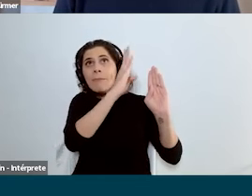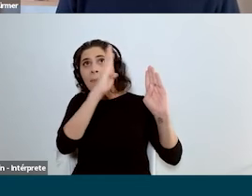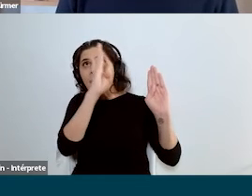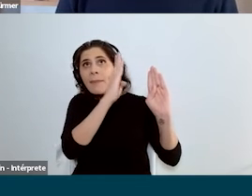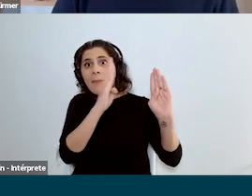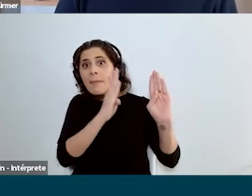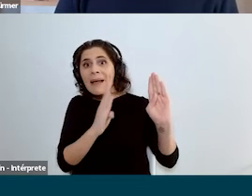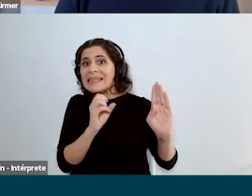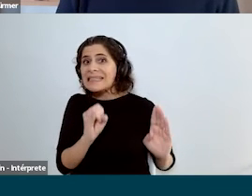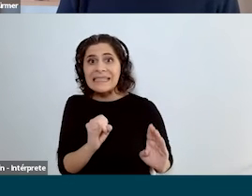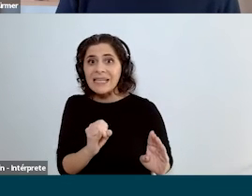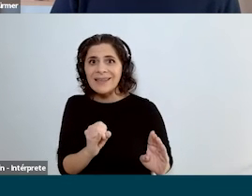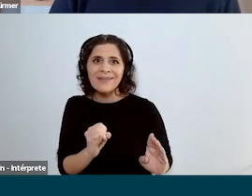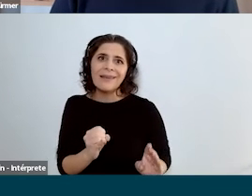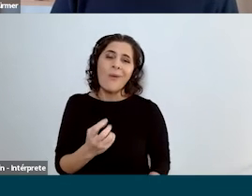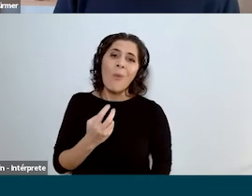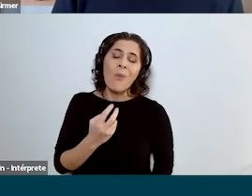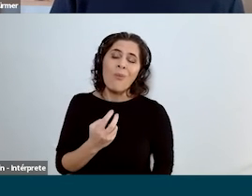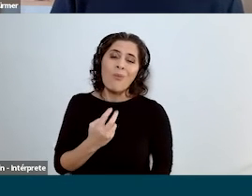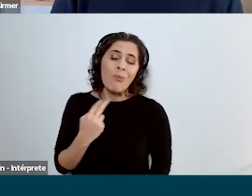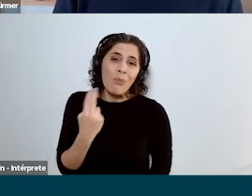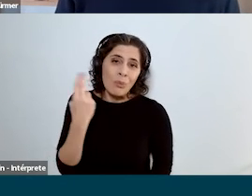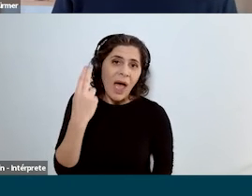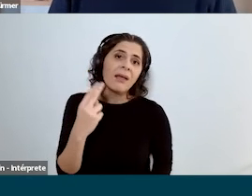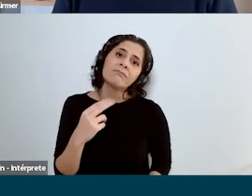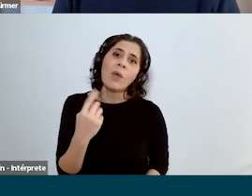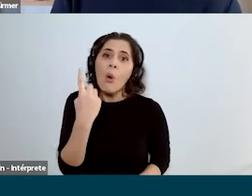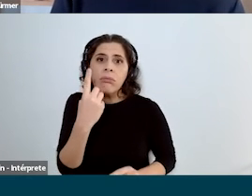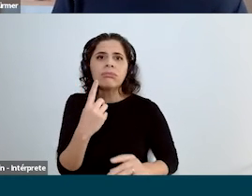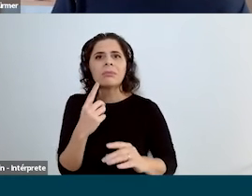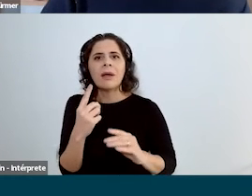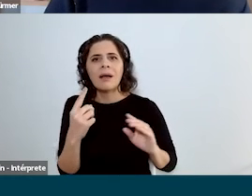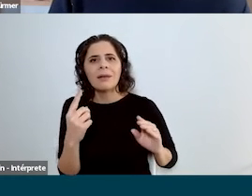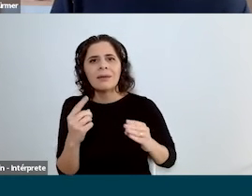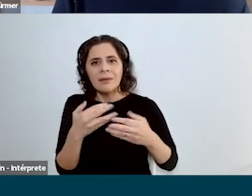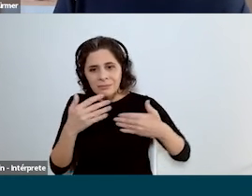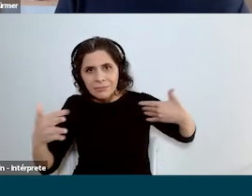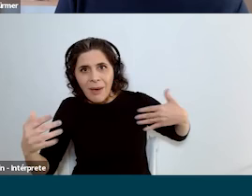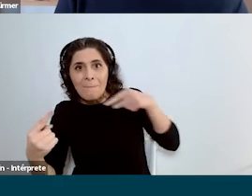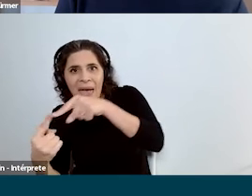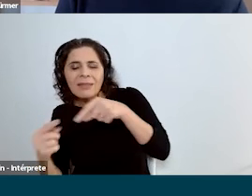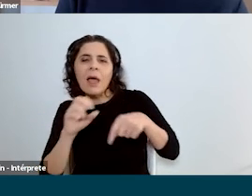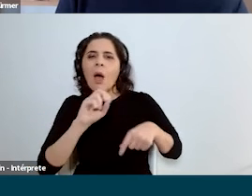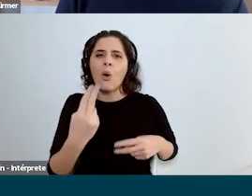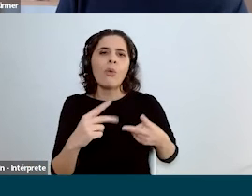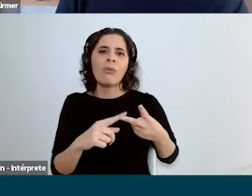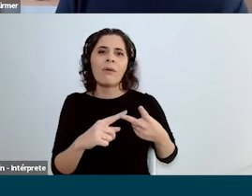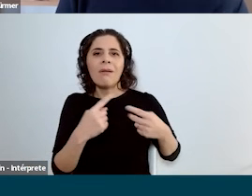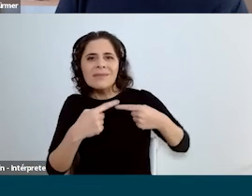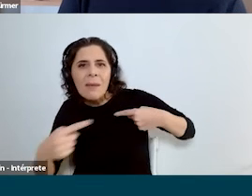daily, mas, se não for possível, pelo menos uma vez a cada sprint, uma vez a cada semana, o time precisa olhar e discutir esse